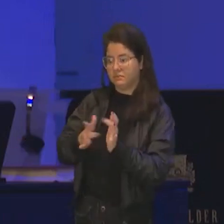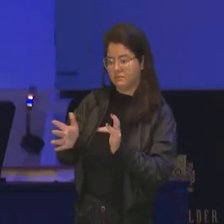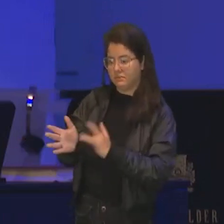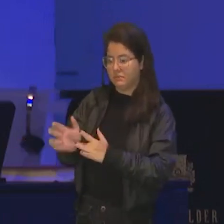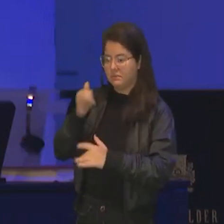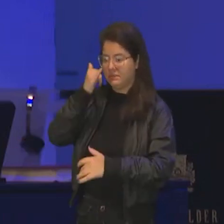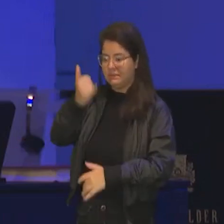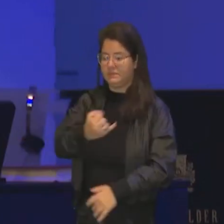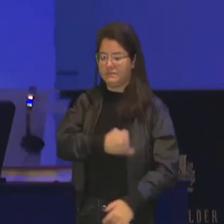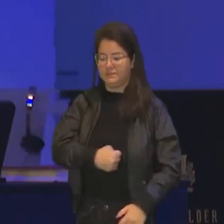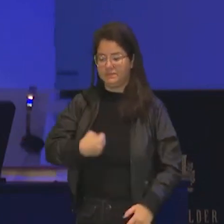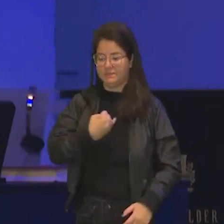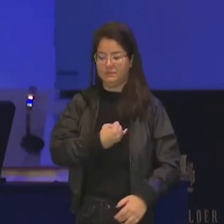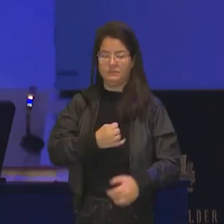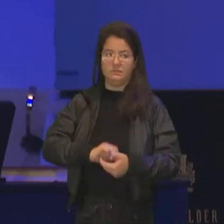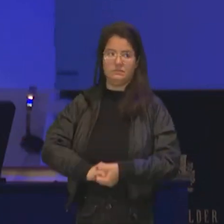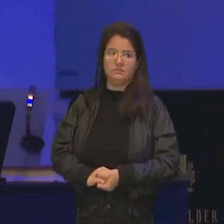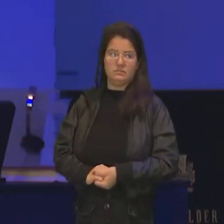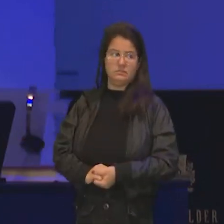João.